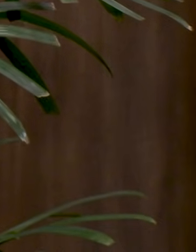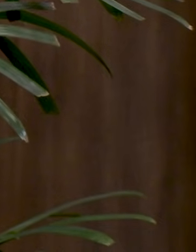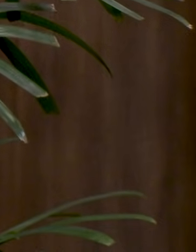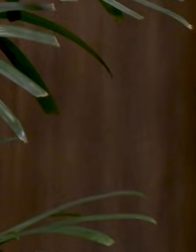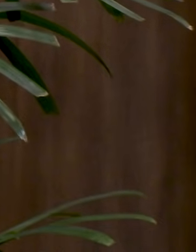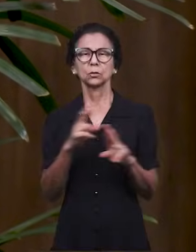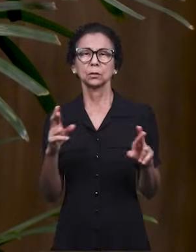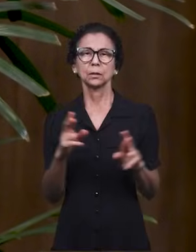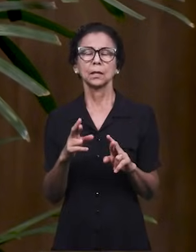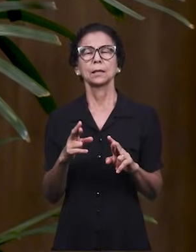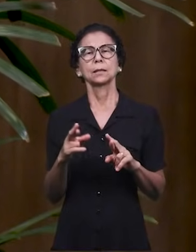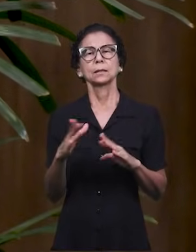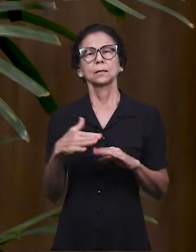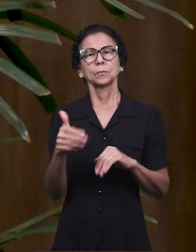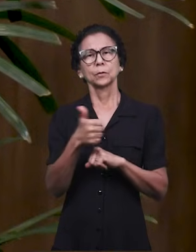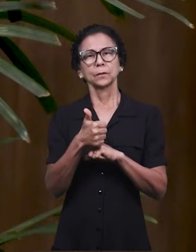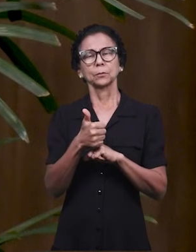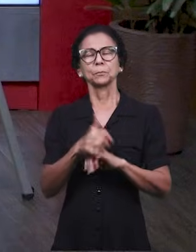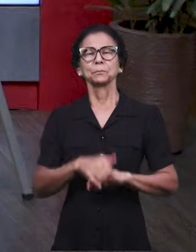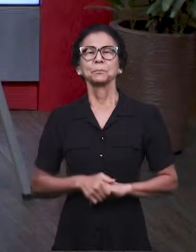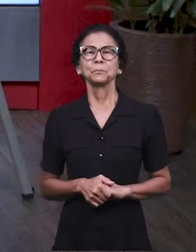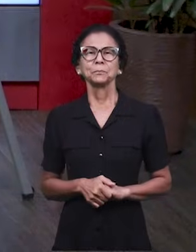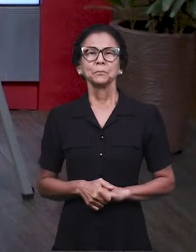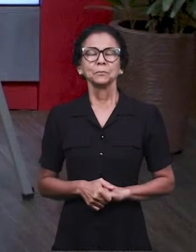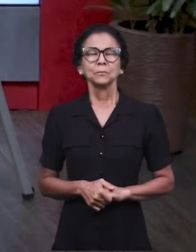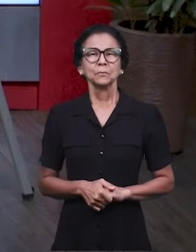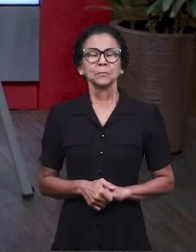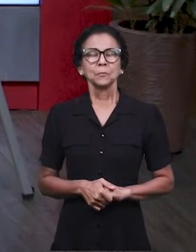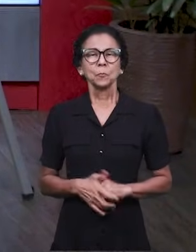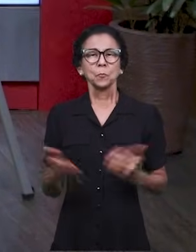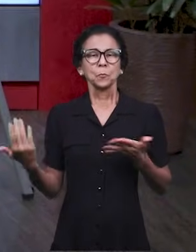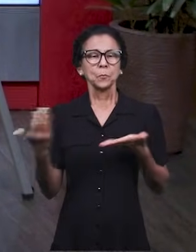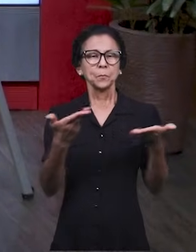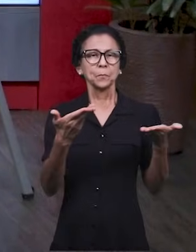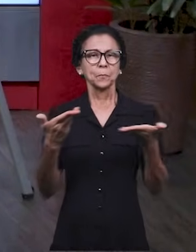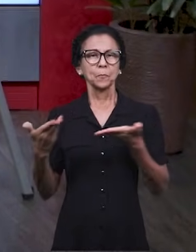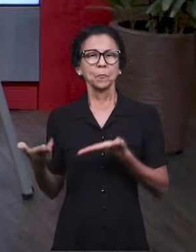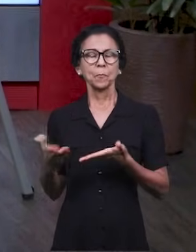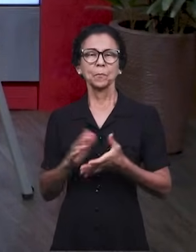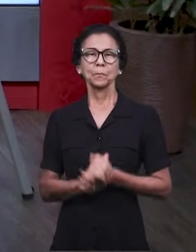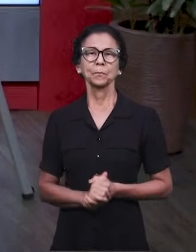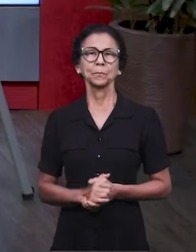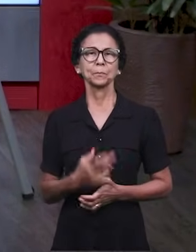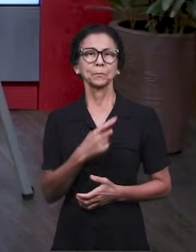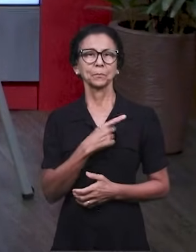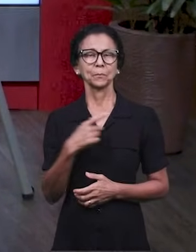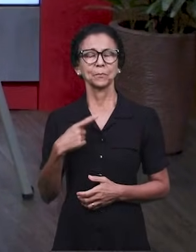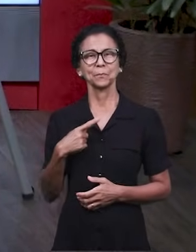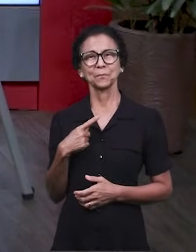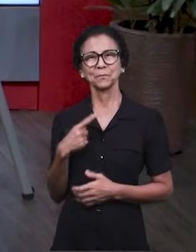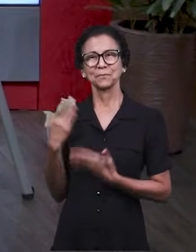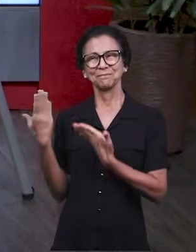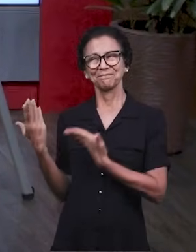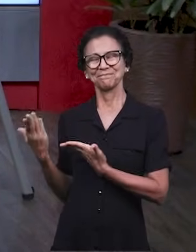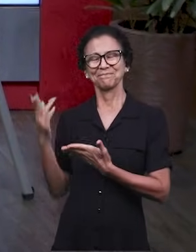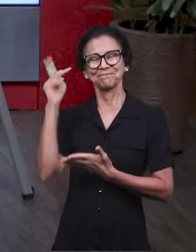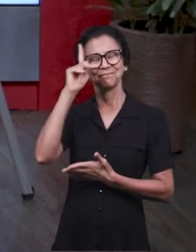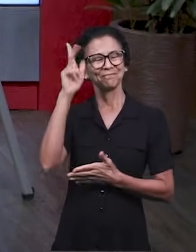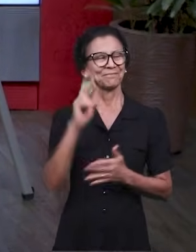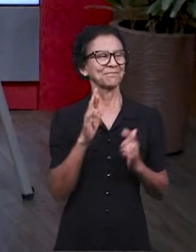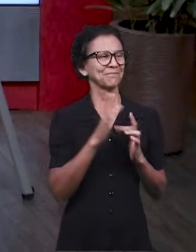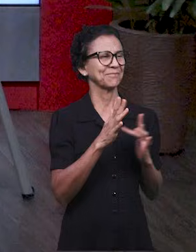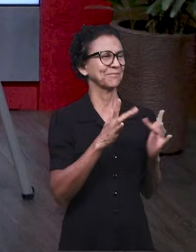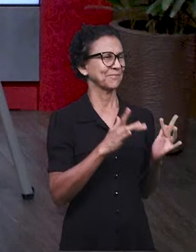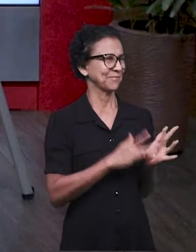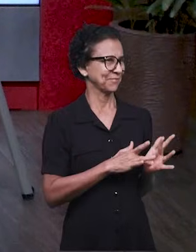à vida profissional. E para falarmos desse assunto, nós convidamos aqui o pastor Alexandre Gueiros. A paz do Senhor,